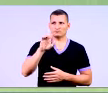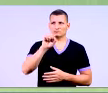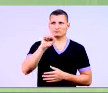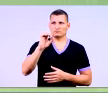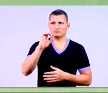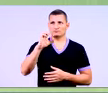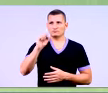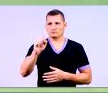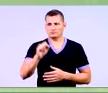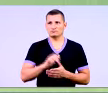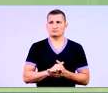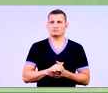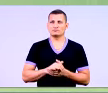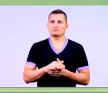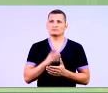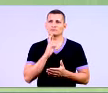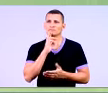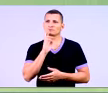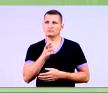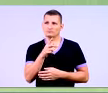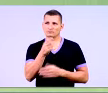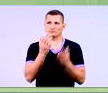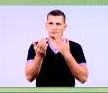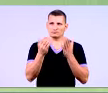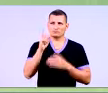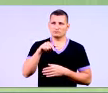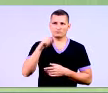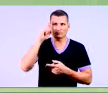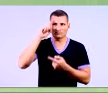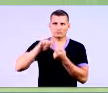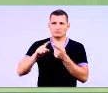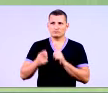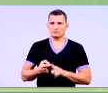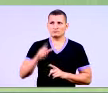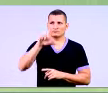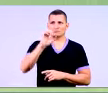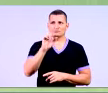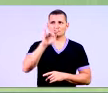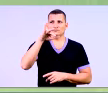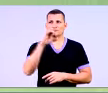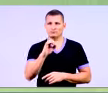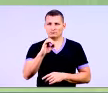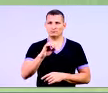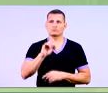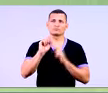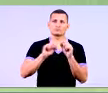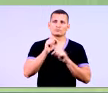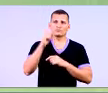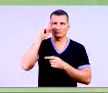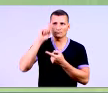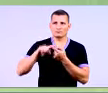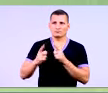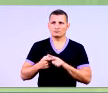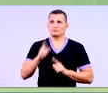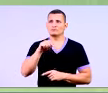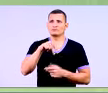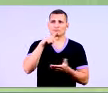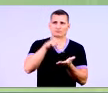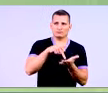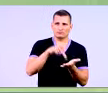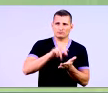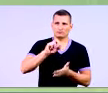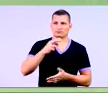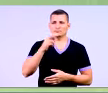dessa comparação é o que lógico que é lógico verdade o falso